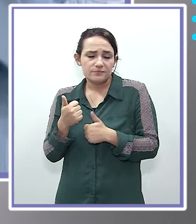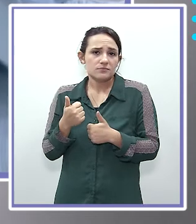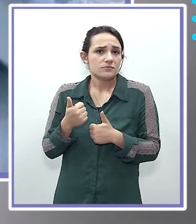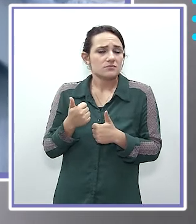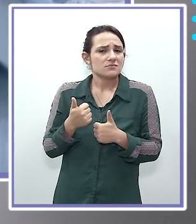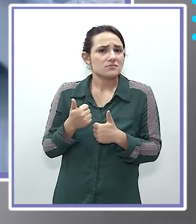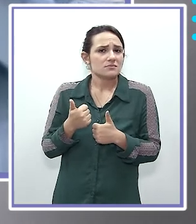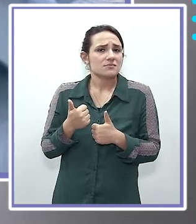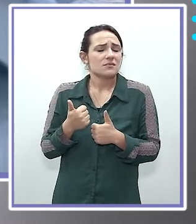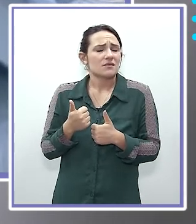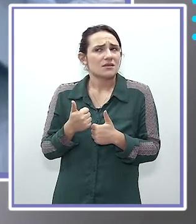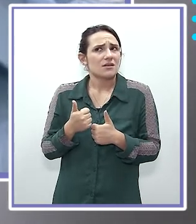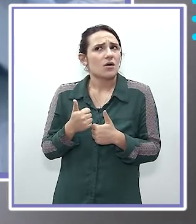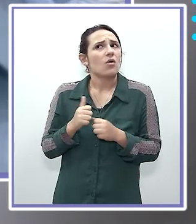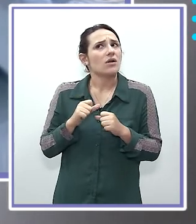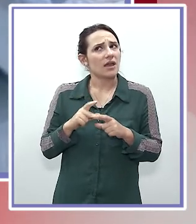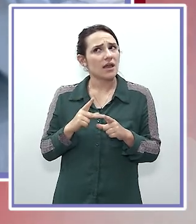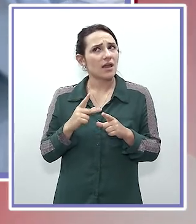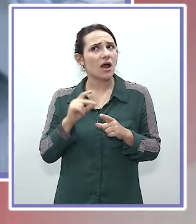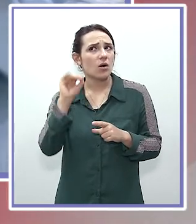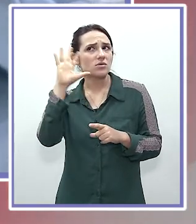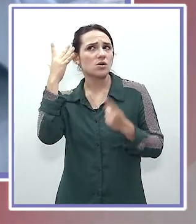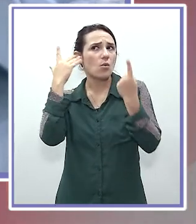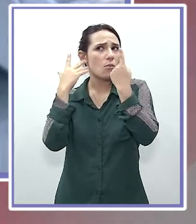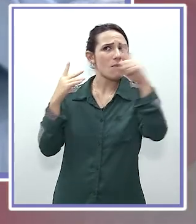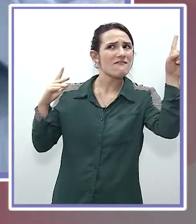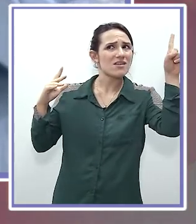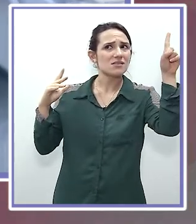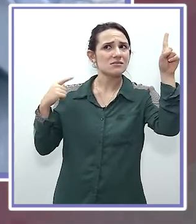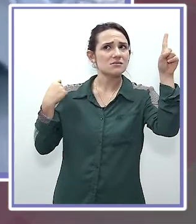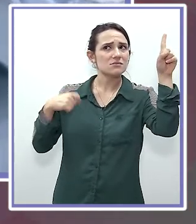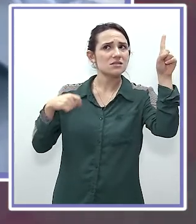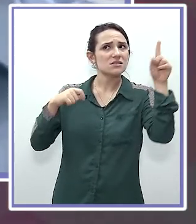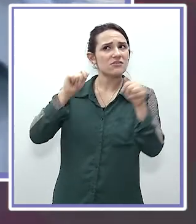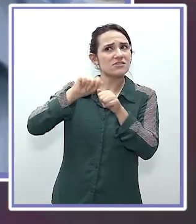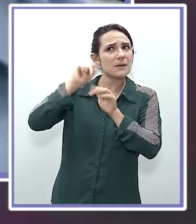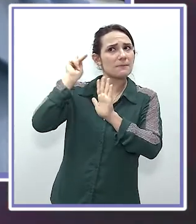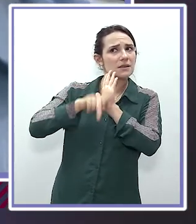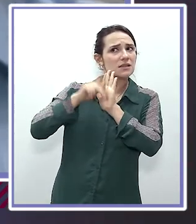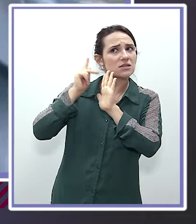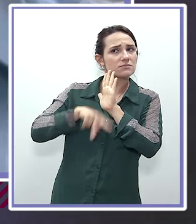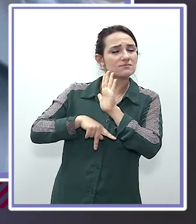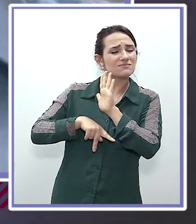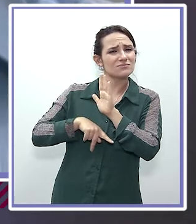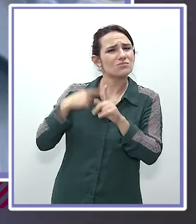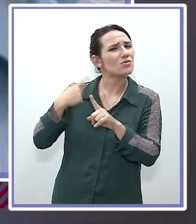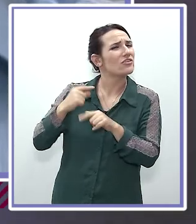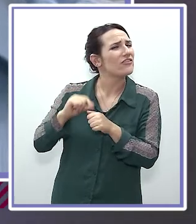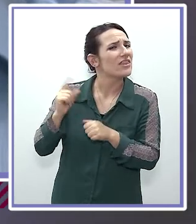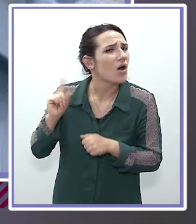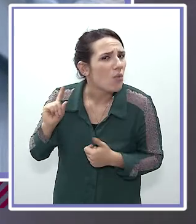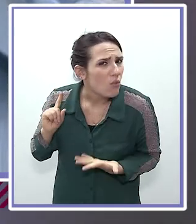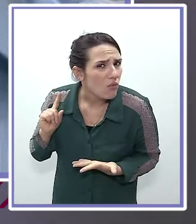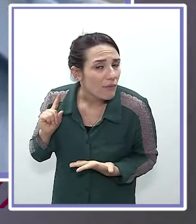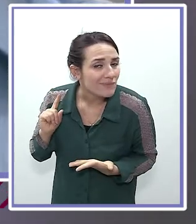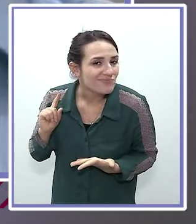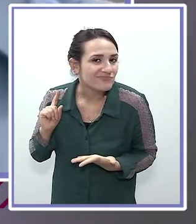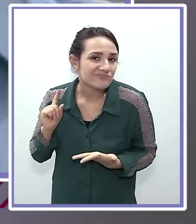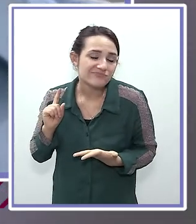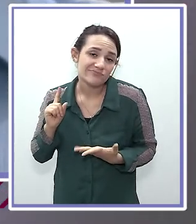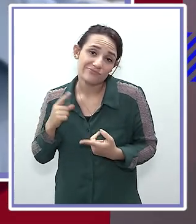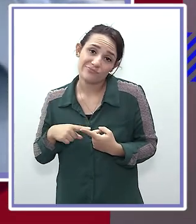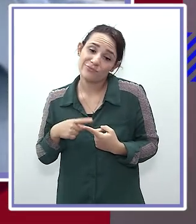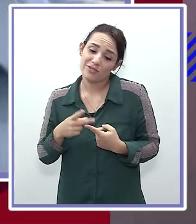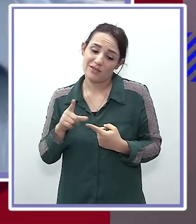e entender como um necessário planejamento. Agora, o custo disso é alto, né? E o